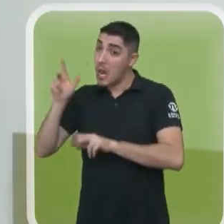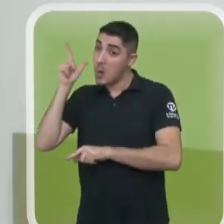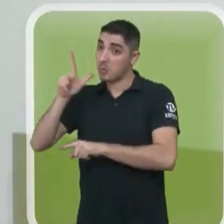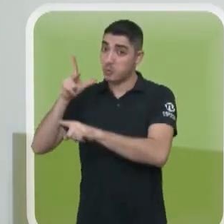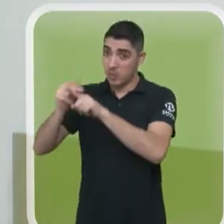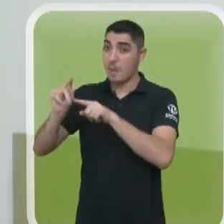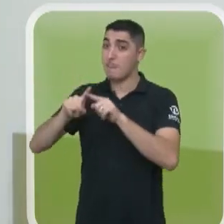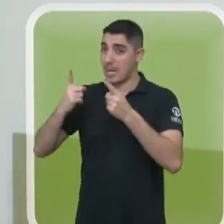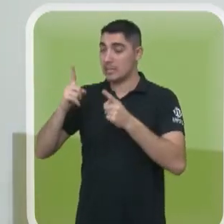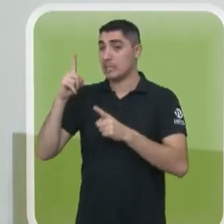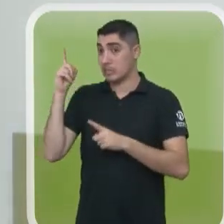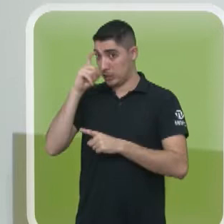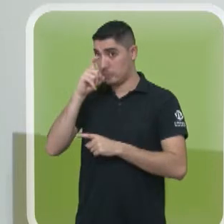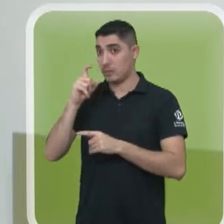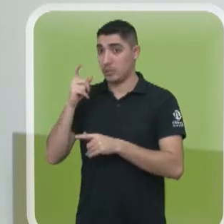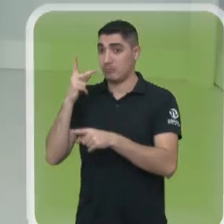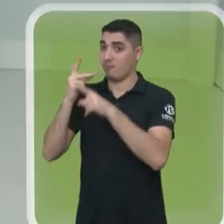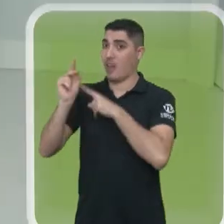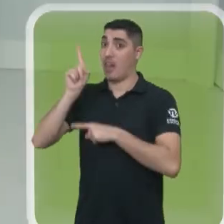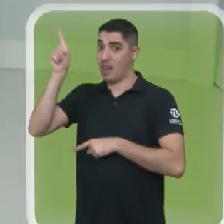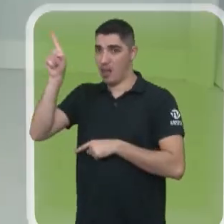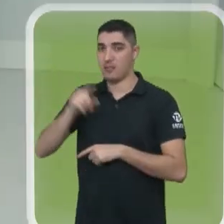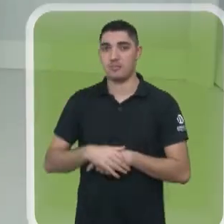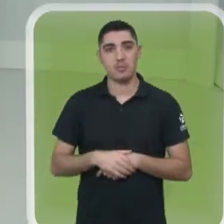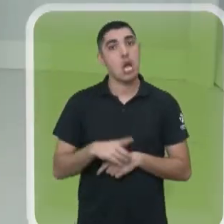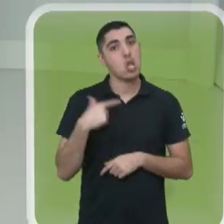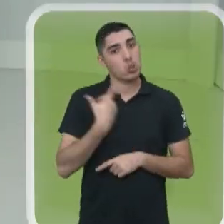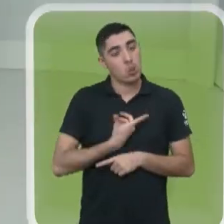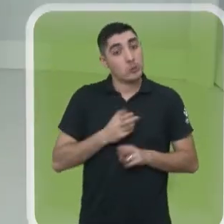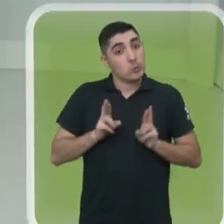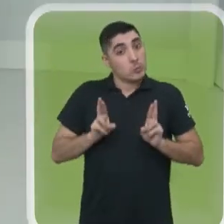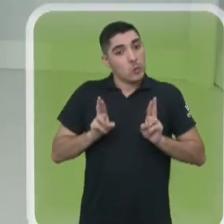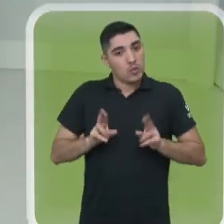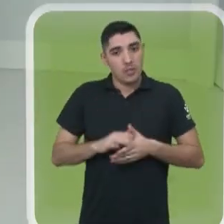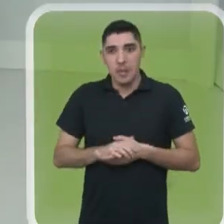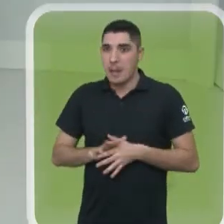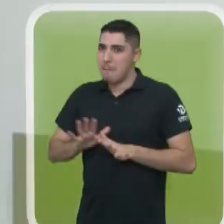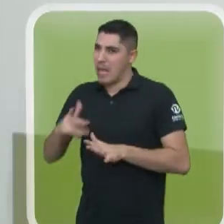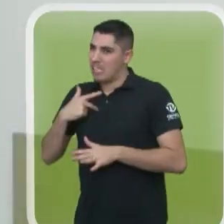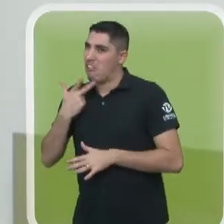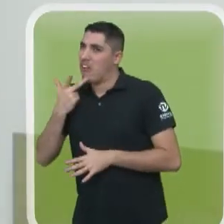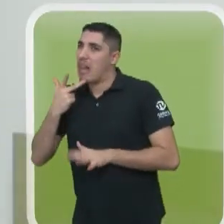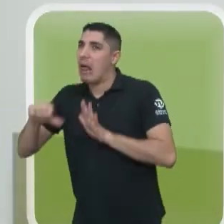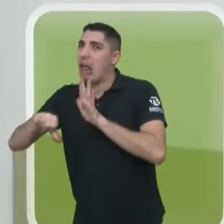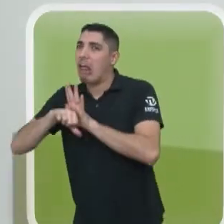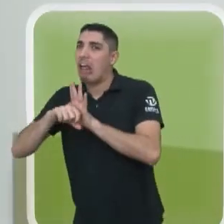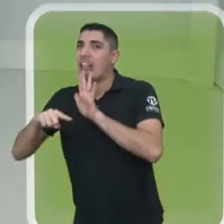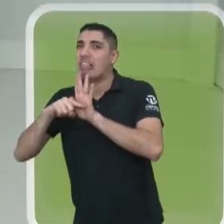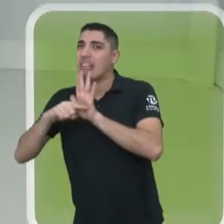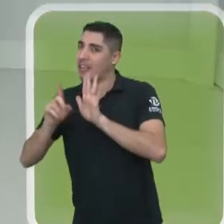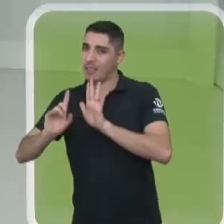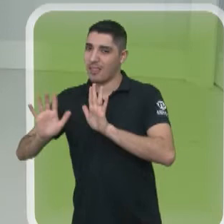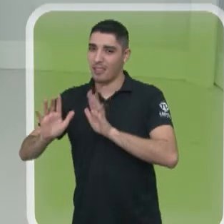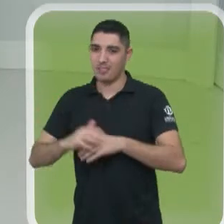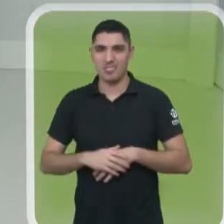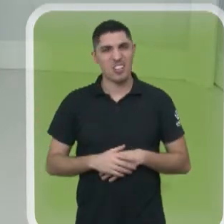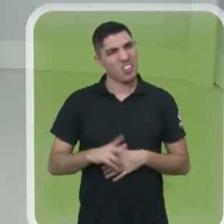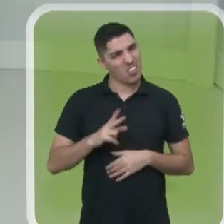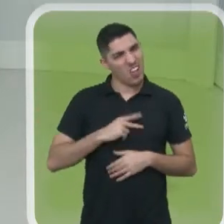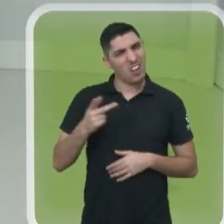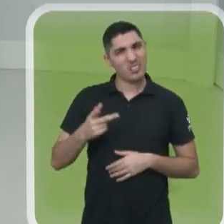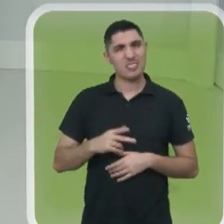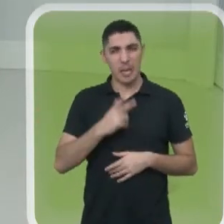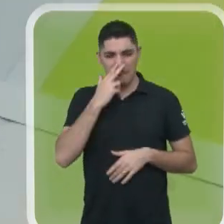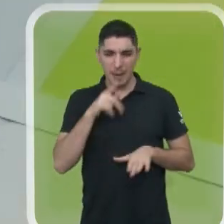mas vai ser muito difícil conseguir essa vitória ela é vamos torcer para o São José o de não querendo ser pessimista mas já Acenda posso que pé esquerdo